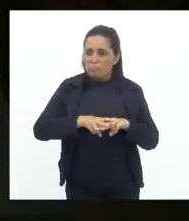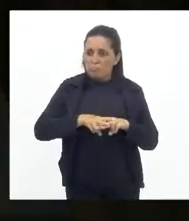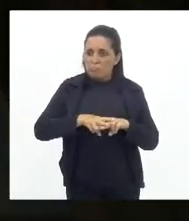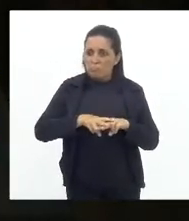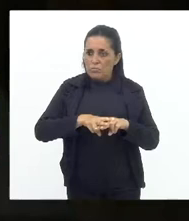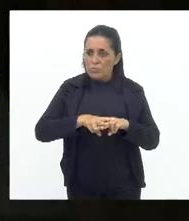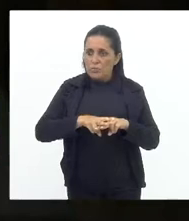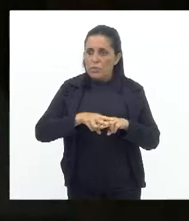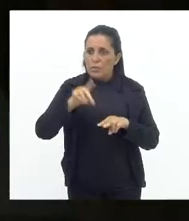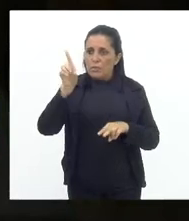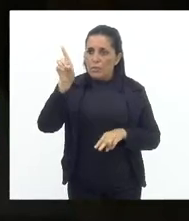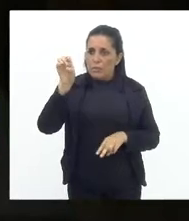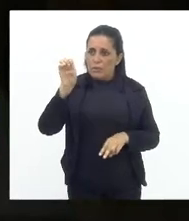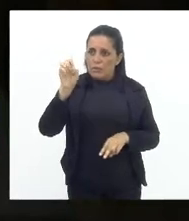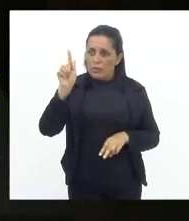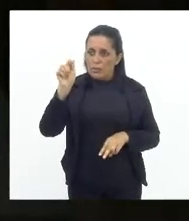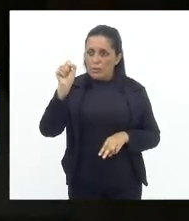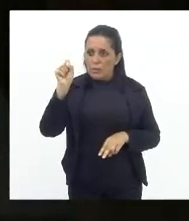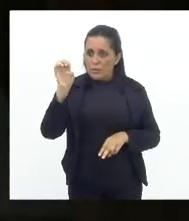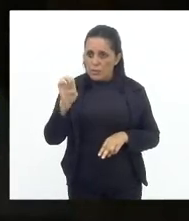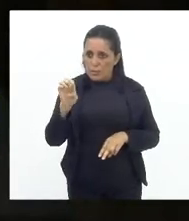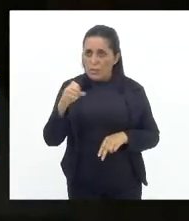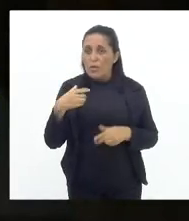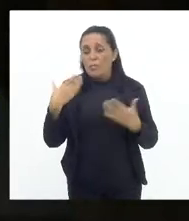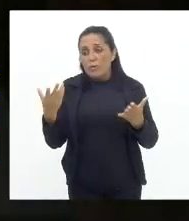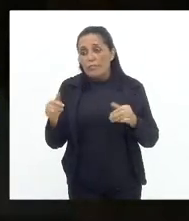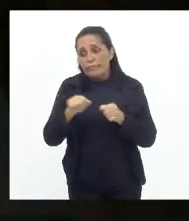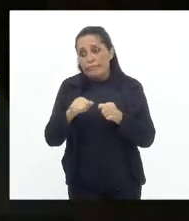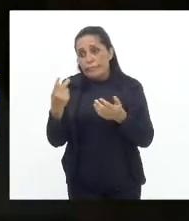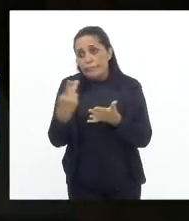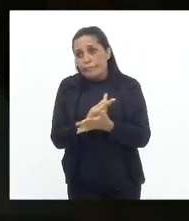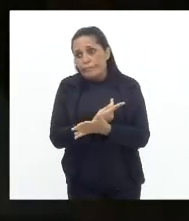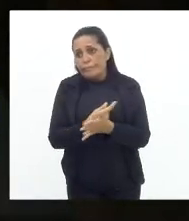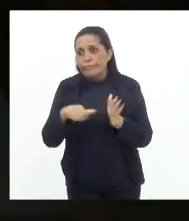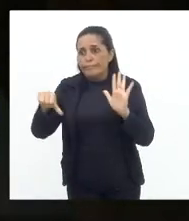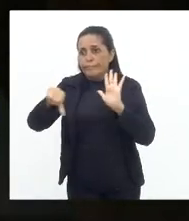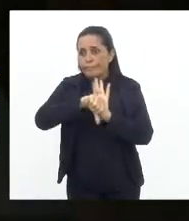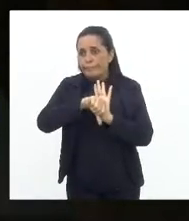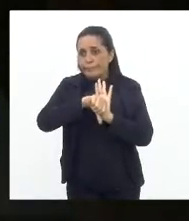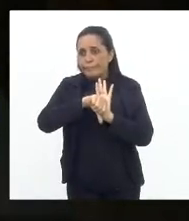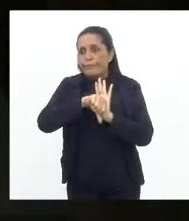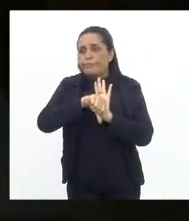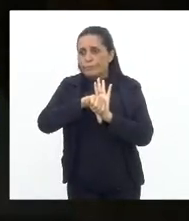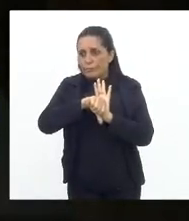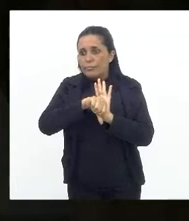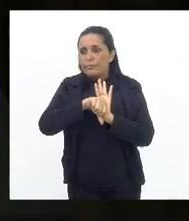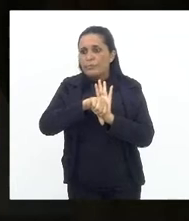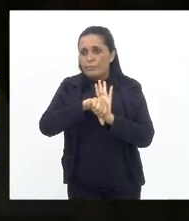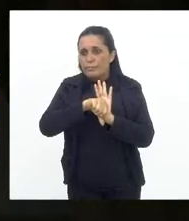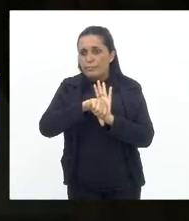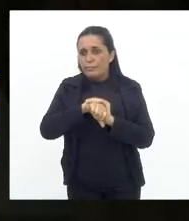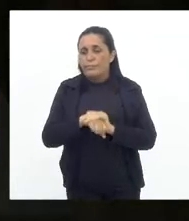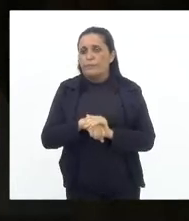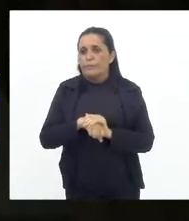socioeducativo porque cumpriram né porque acabaram praticando alguma medida é